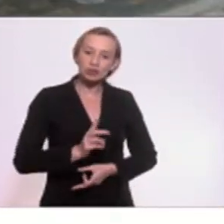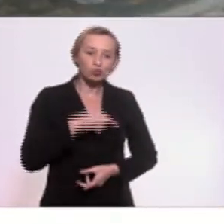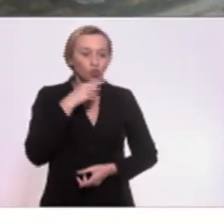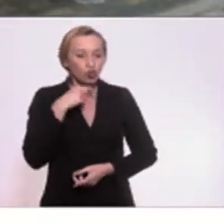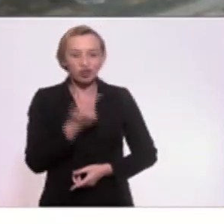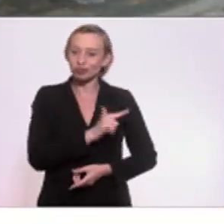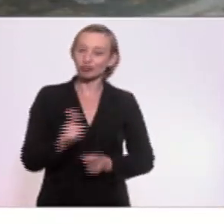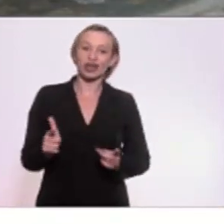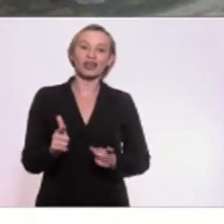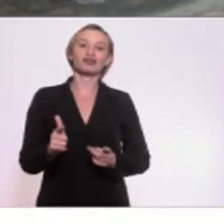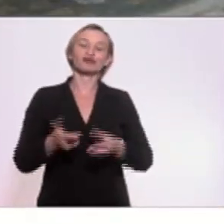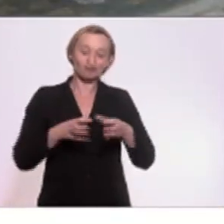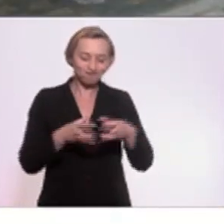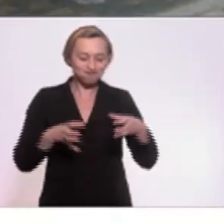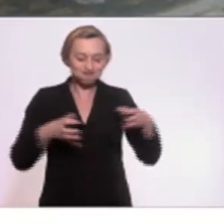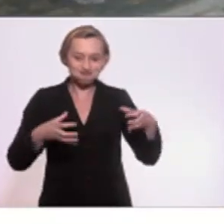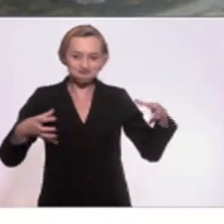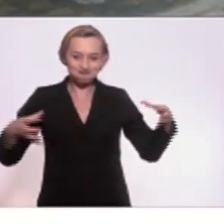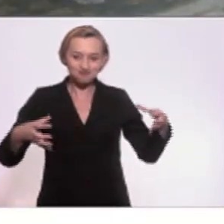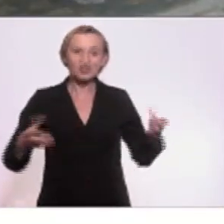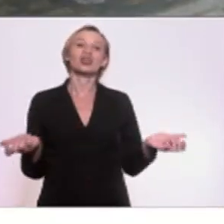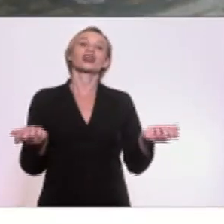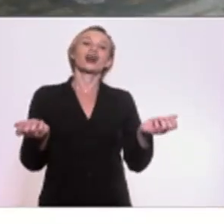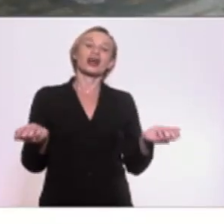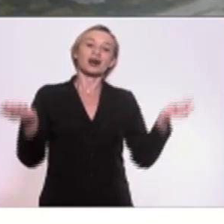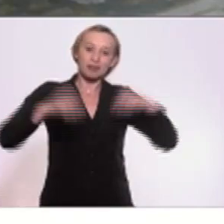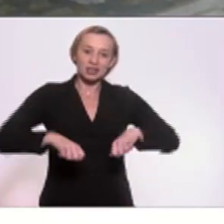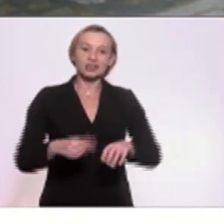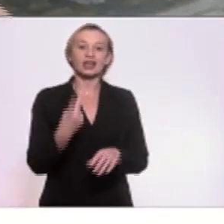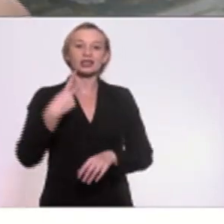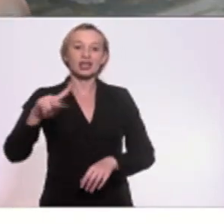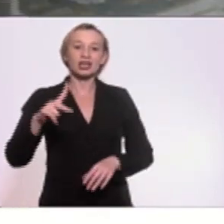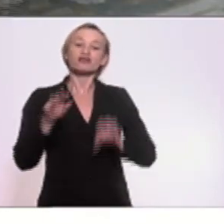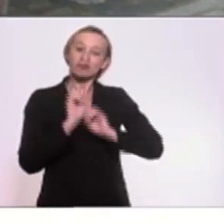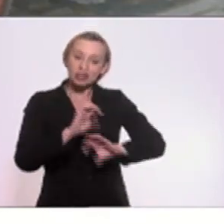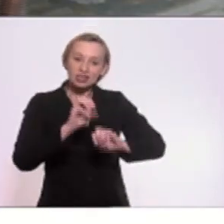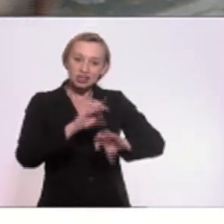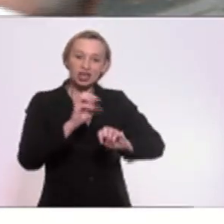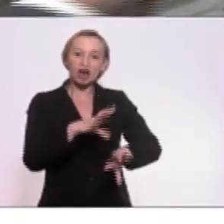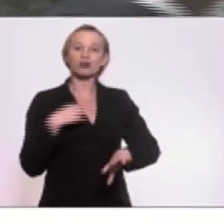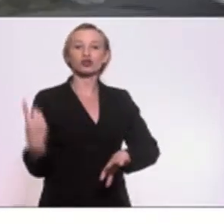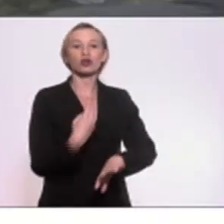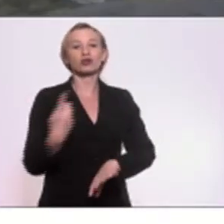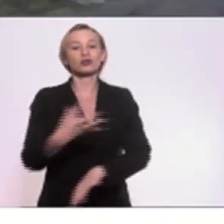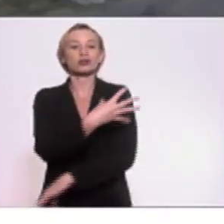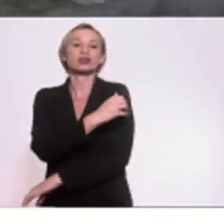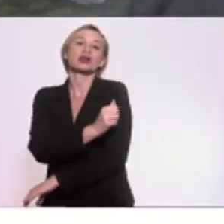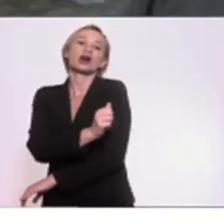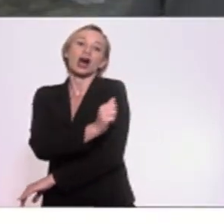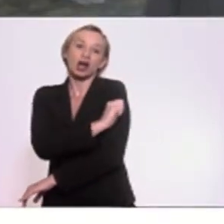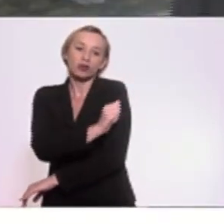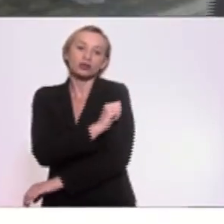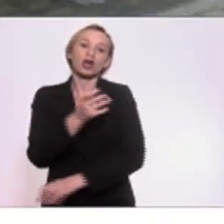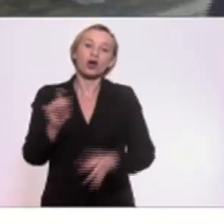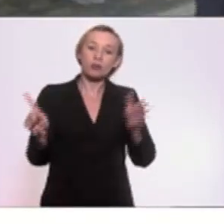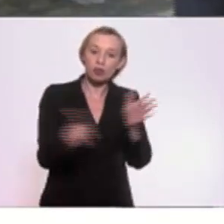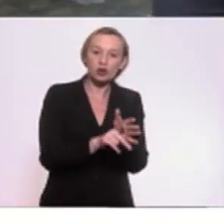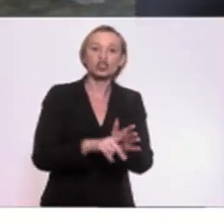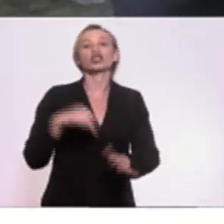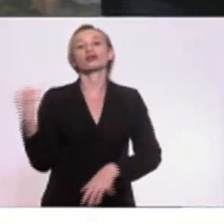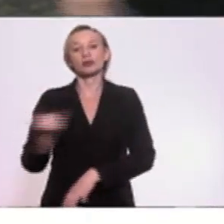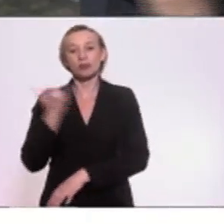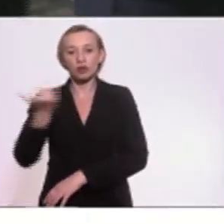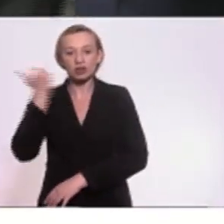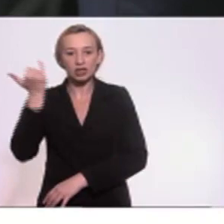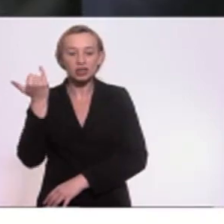dúvida, vão aumentar muito a capacidade deles de ensinar os nossos alunos. Então, é um projeto de extrema